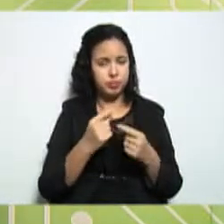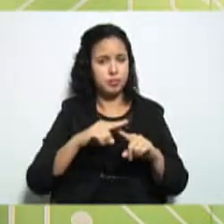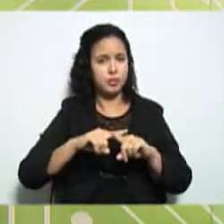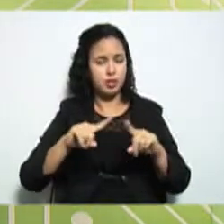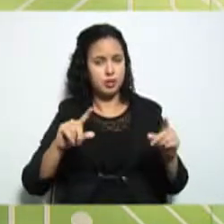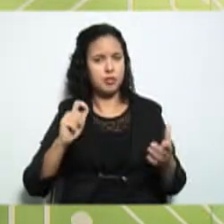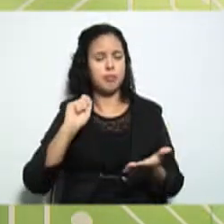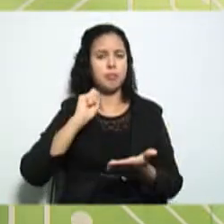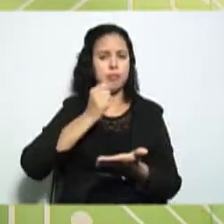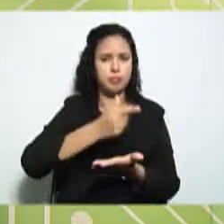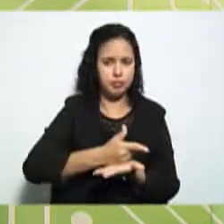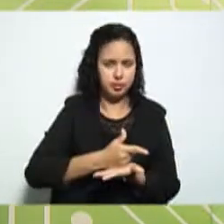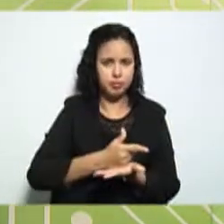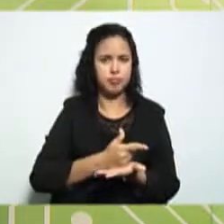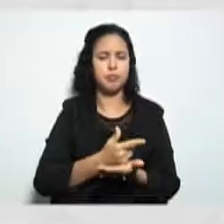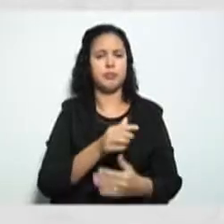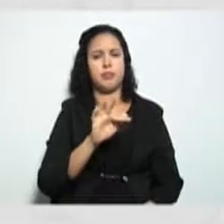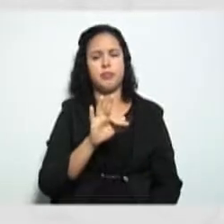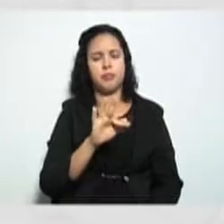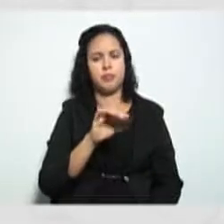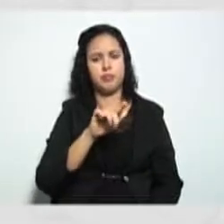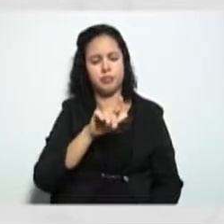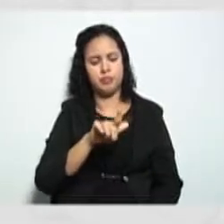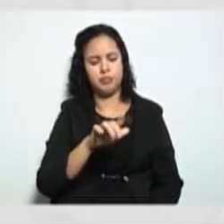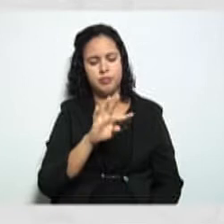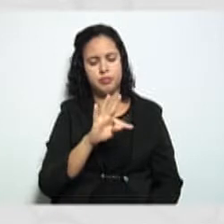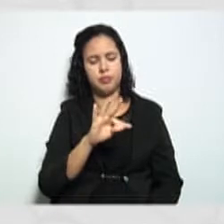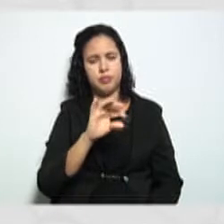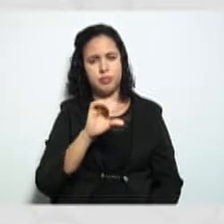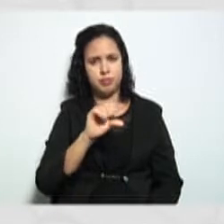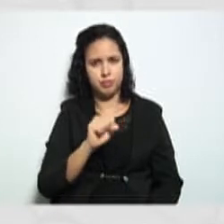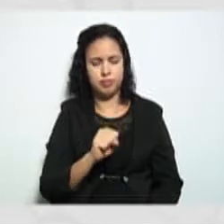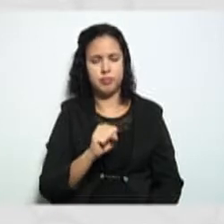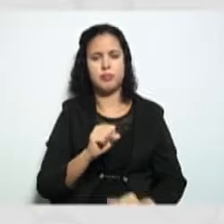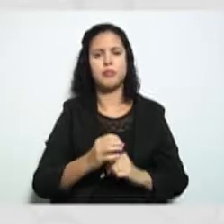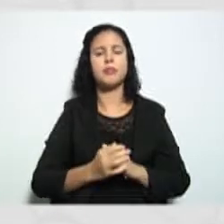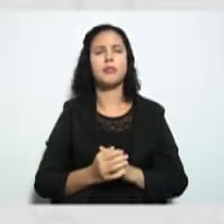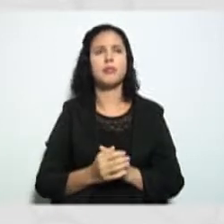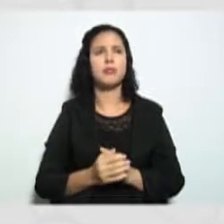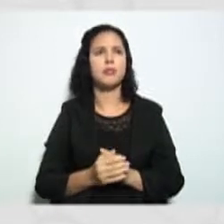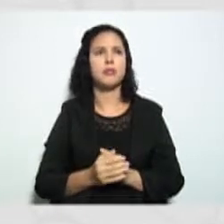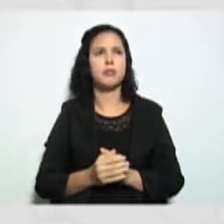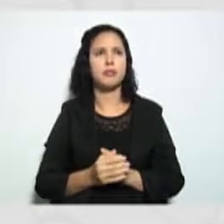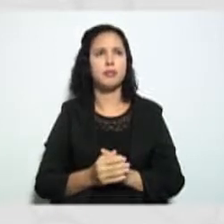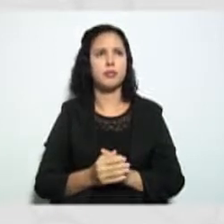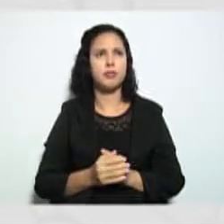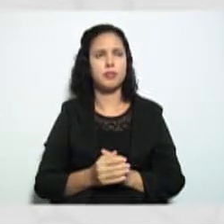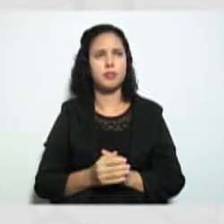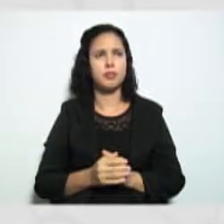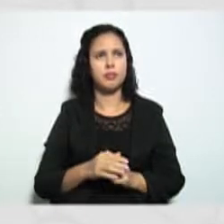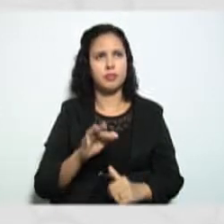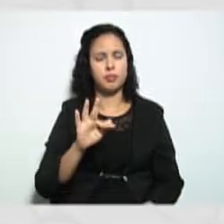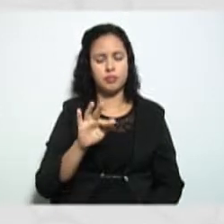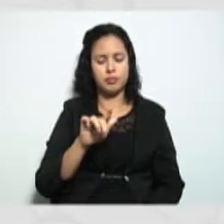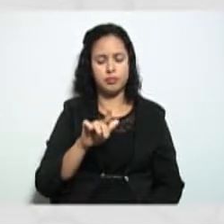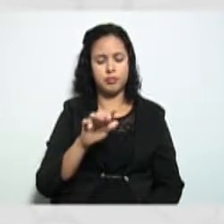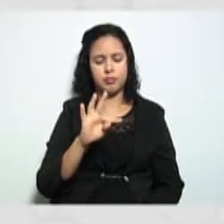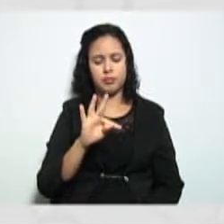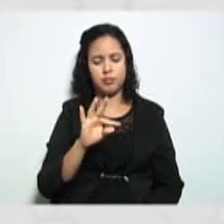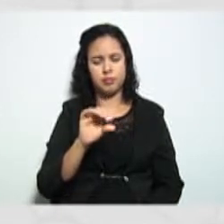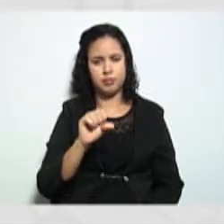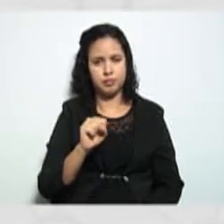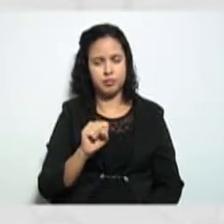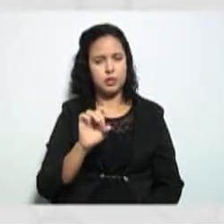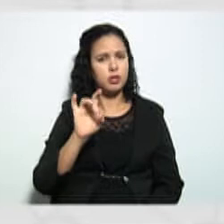tá? Então, esses são os dois principais tributos trabalhistas, o PIS e o FGTS, né? Esse FGTS não é para o cooperado, que é pago somente para